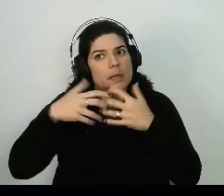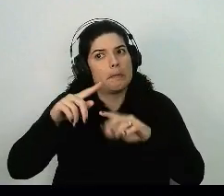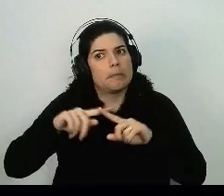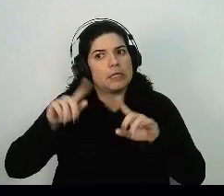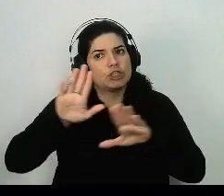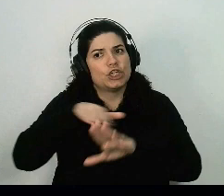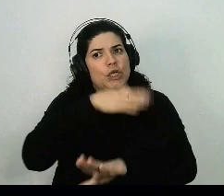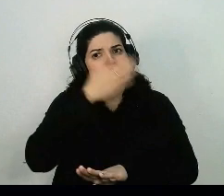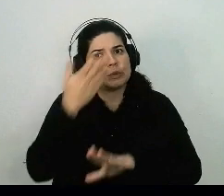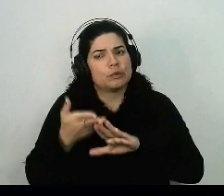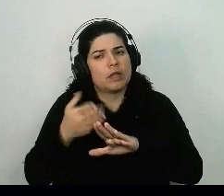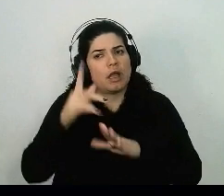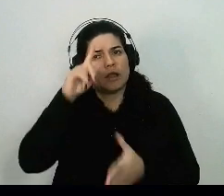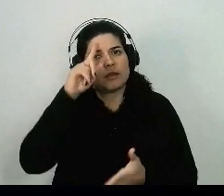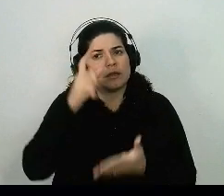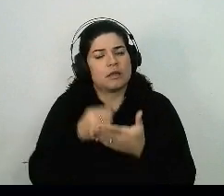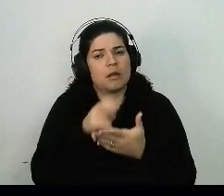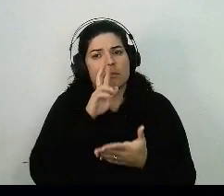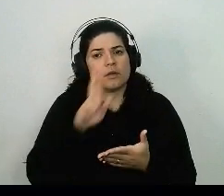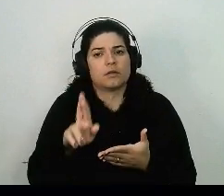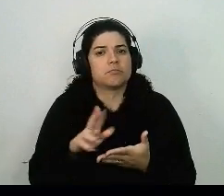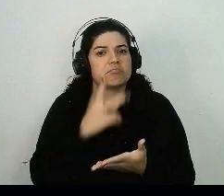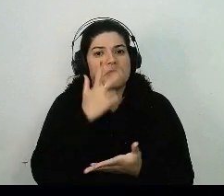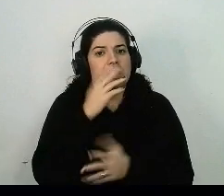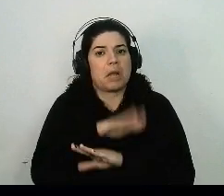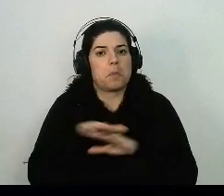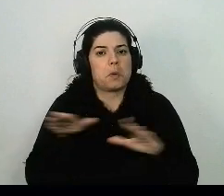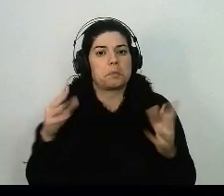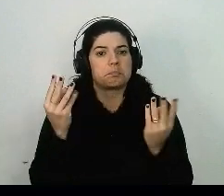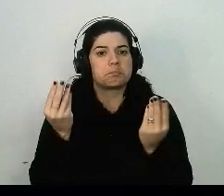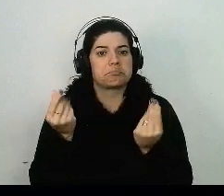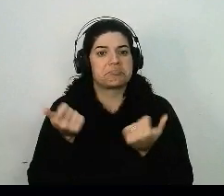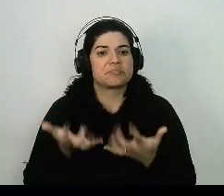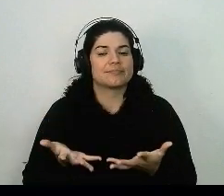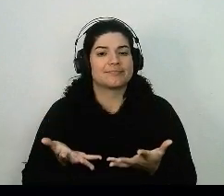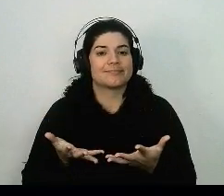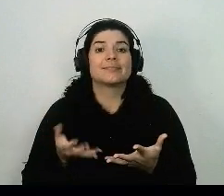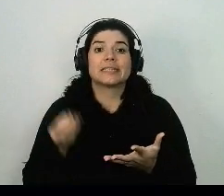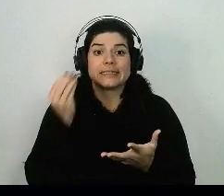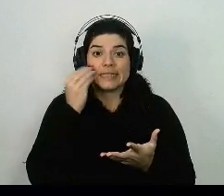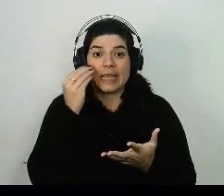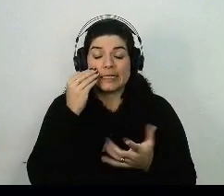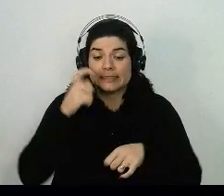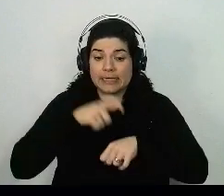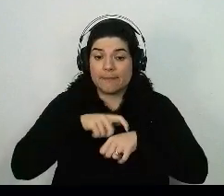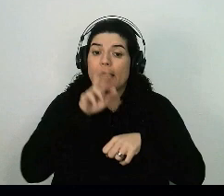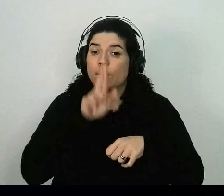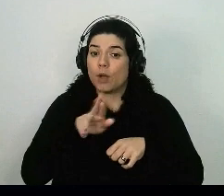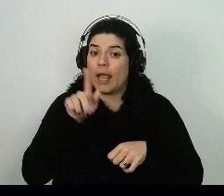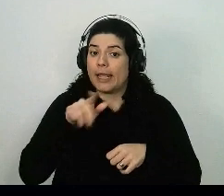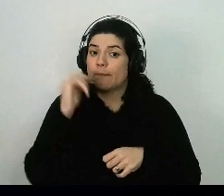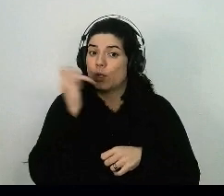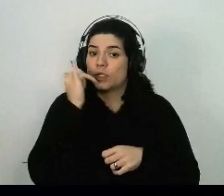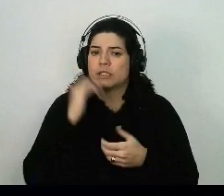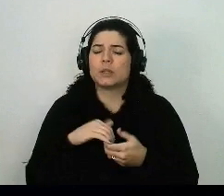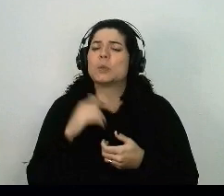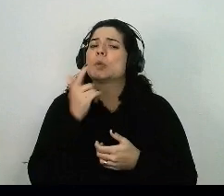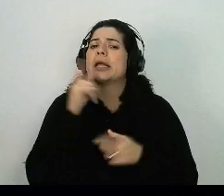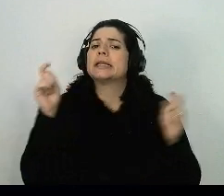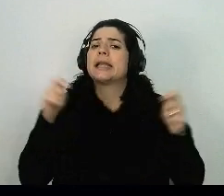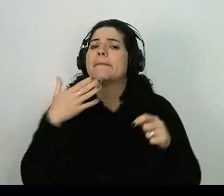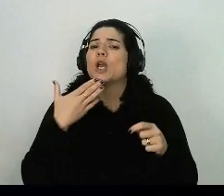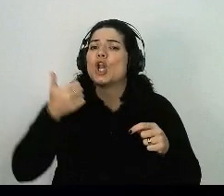conclusão, né? Então a magia acabou ali. Então, assim, o teste de tempo de resposta ele é muito importante. E como que eu posso melhorar? Como que eu posso